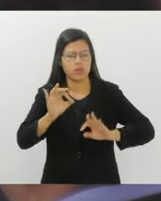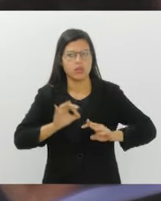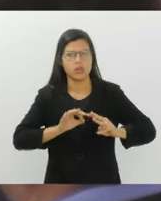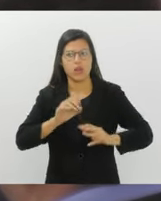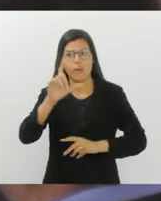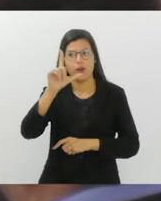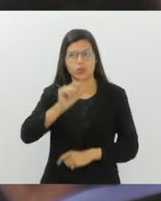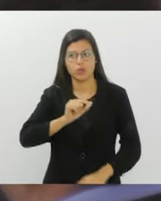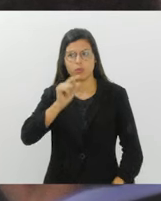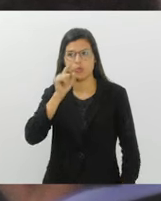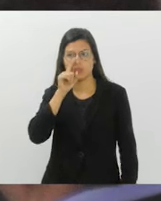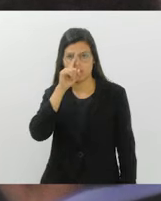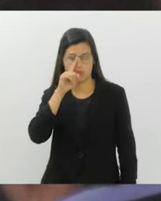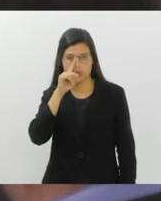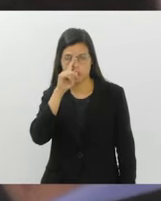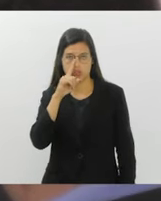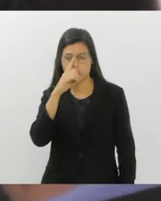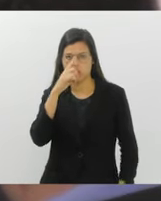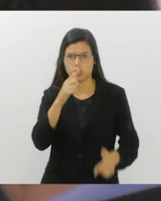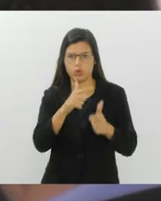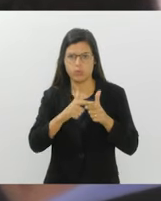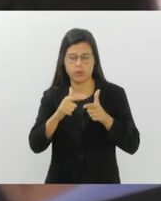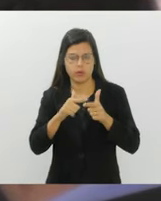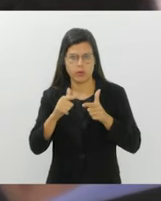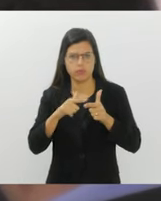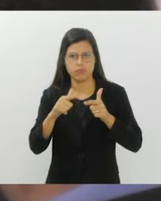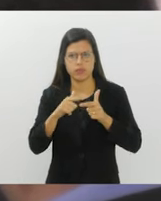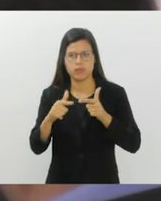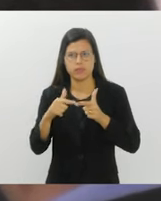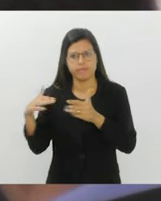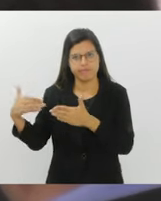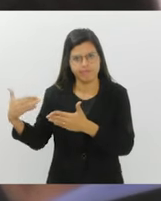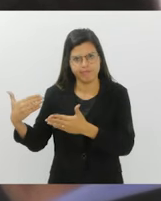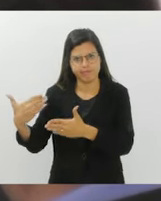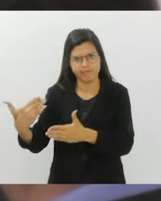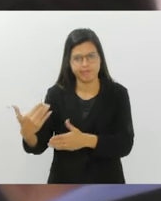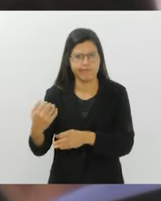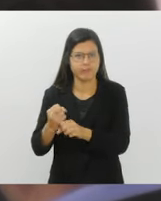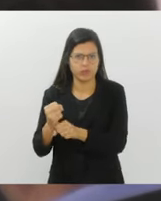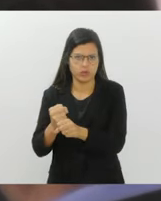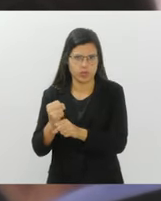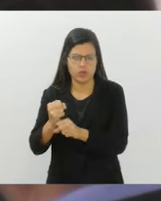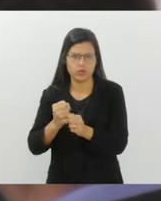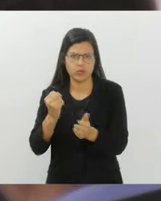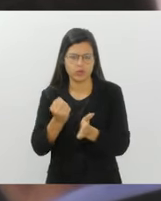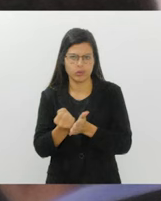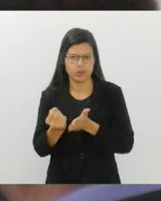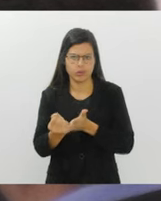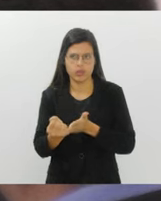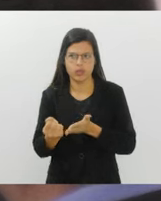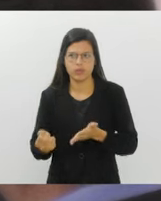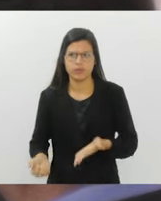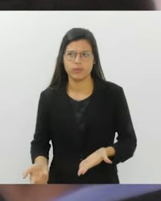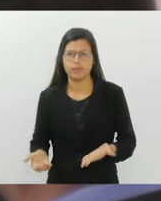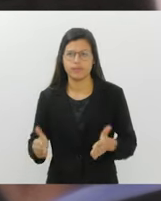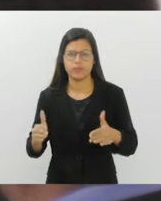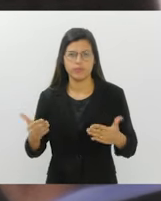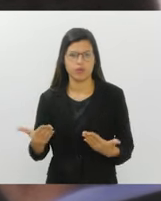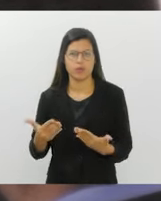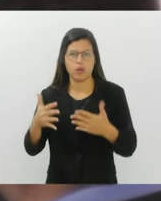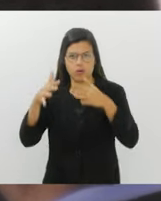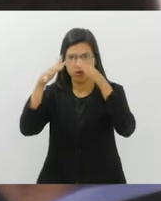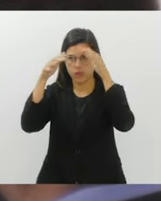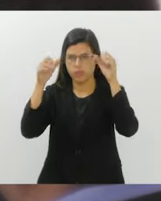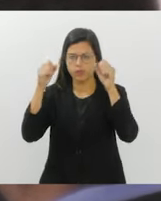riscos de problemas ao longo da vida desse contrato, né? Então, o tribunal dá